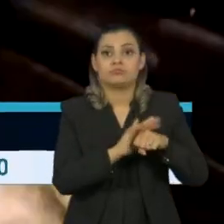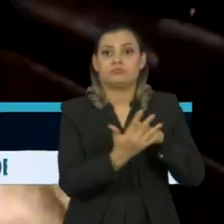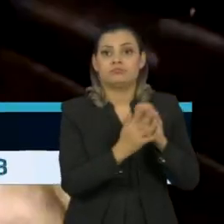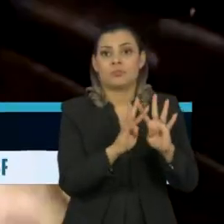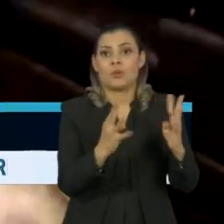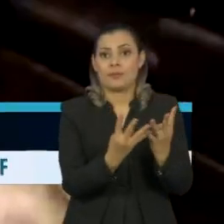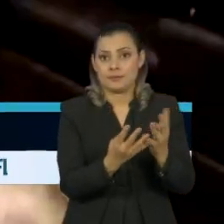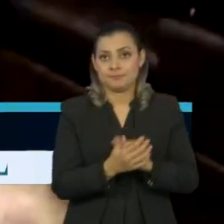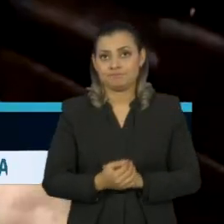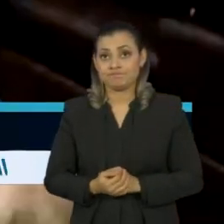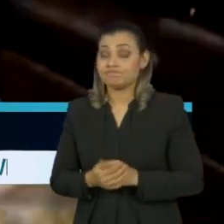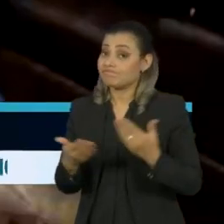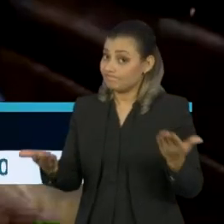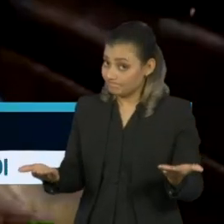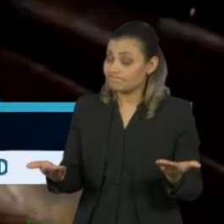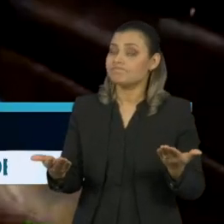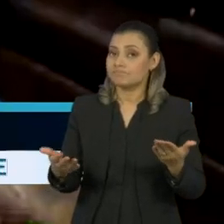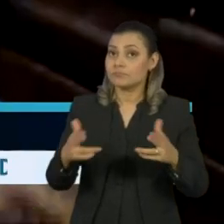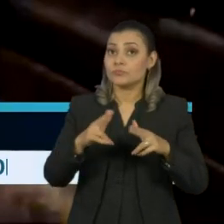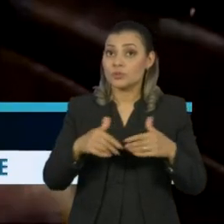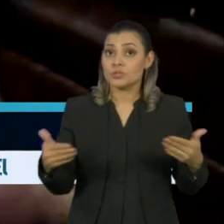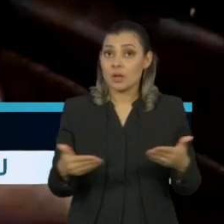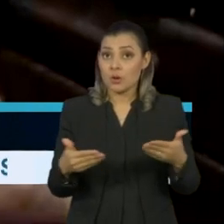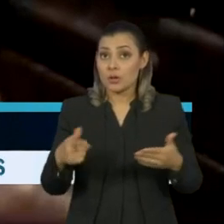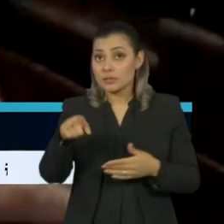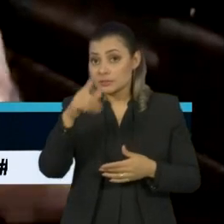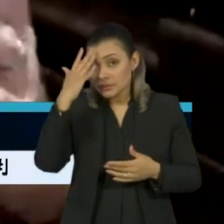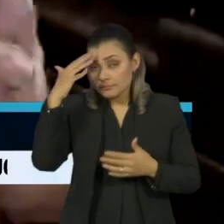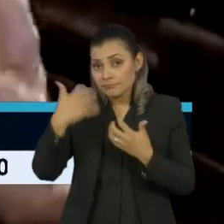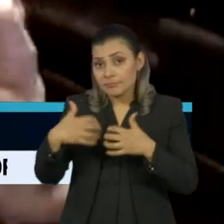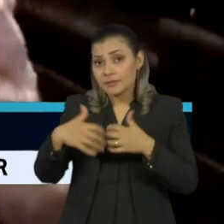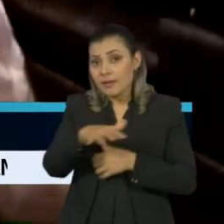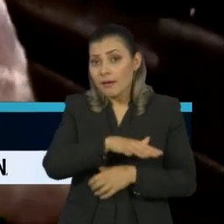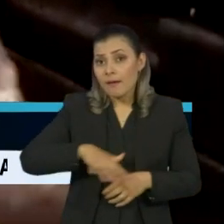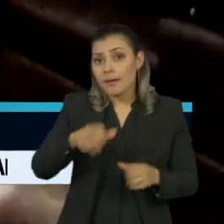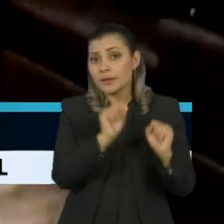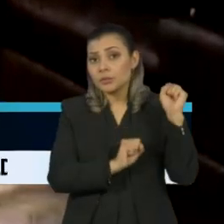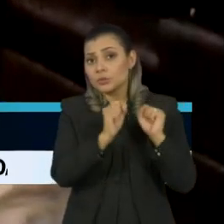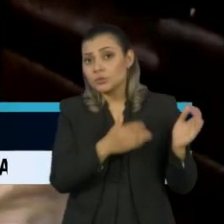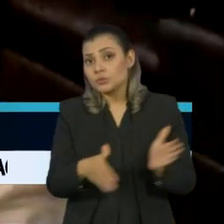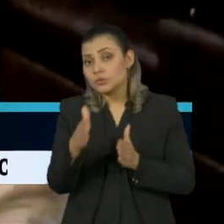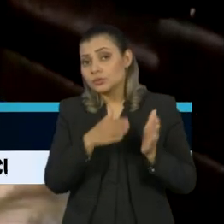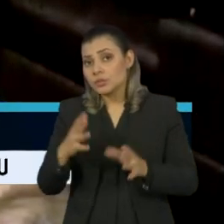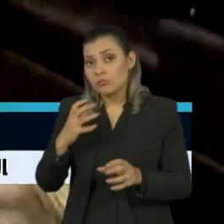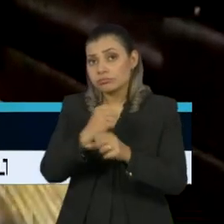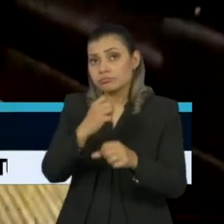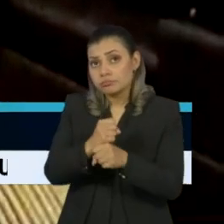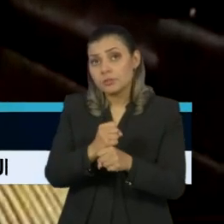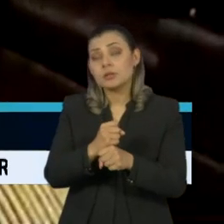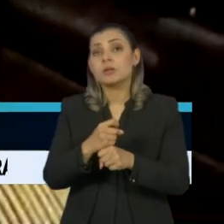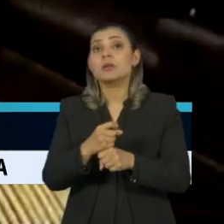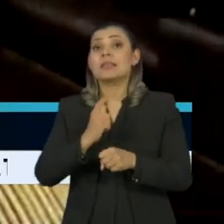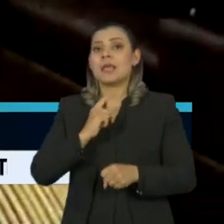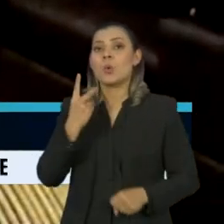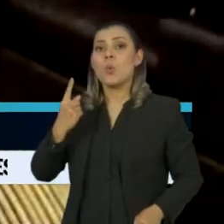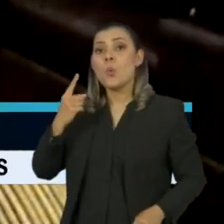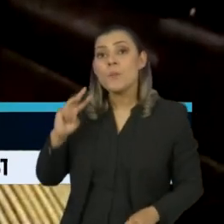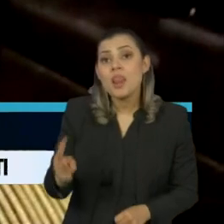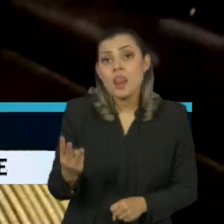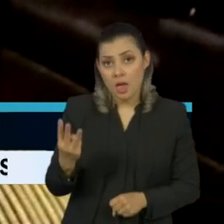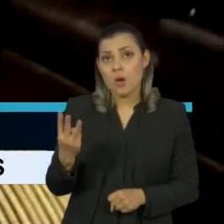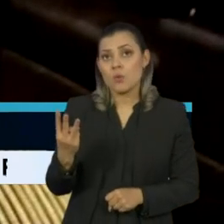quarentena. Nossa indústria, quando você considera toda a cadeia, fornecedores, concessionárias, montadoras, nós temos